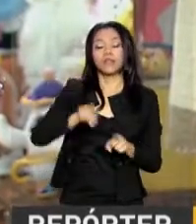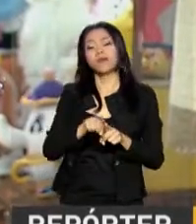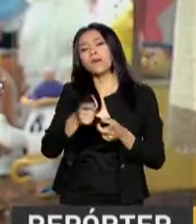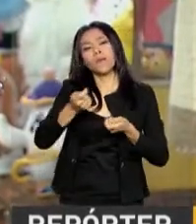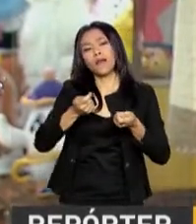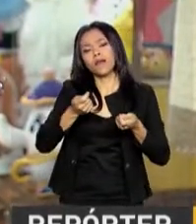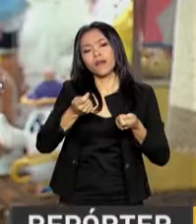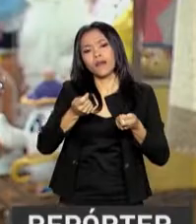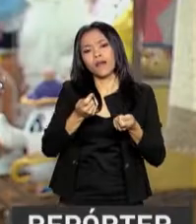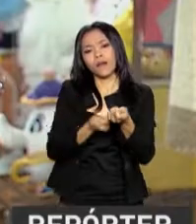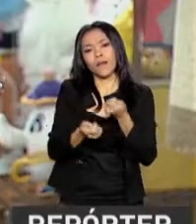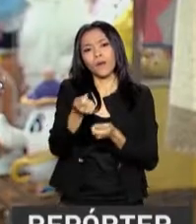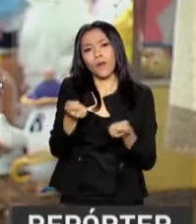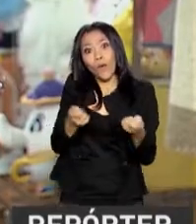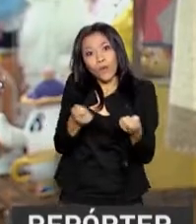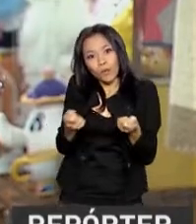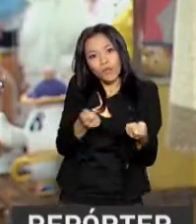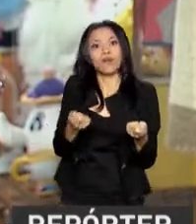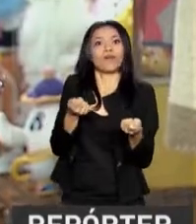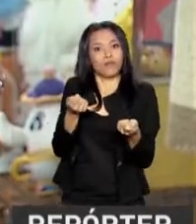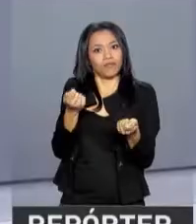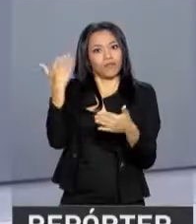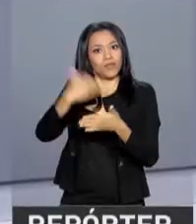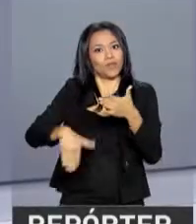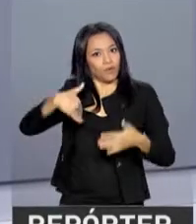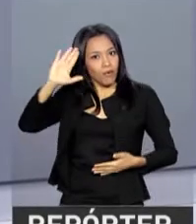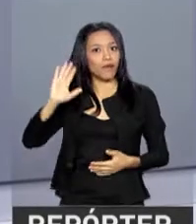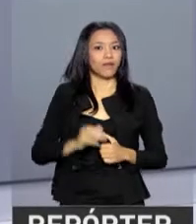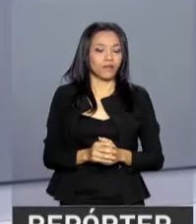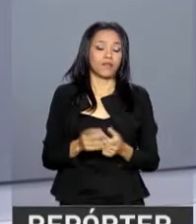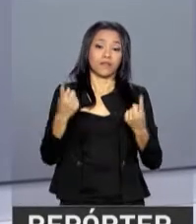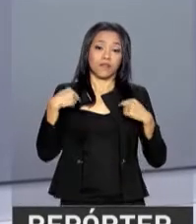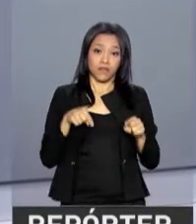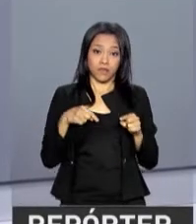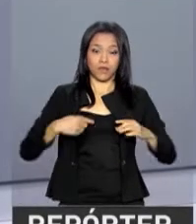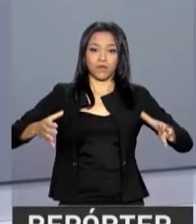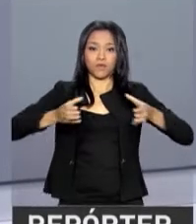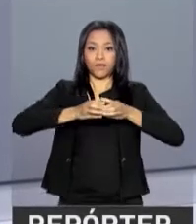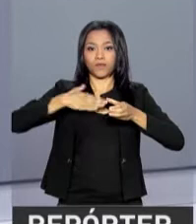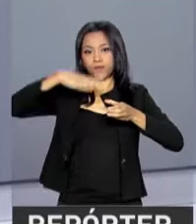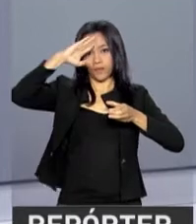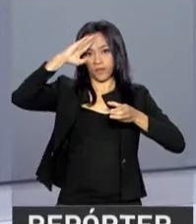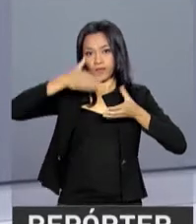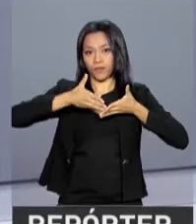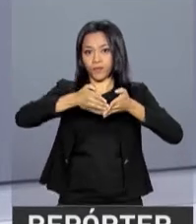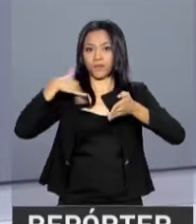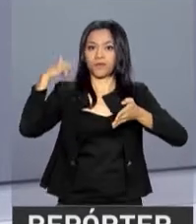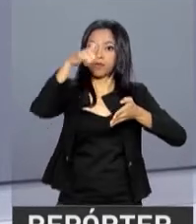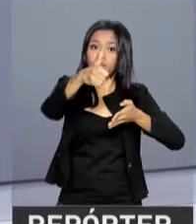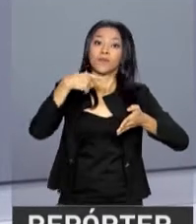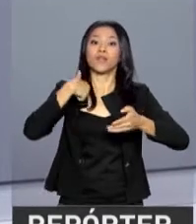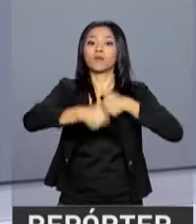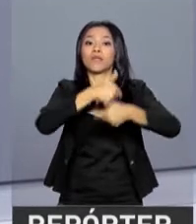às vezes até com um desconto maior então vale a pena sim as forças armadas fazem hoje uma operação conjunta com policiais